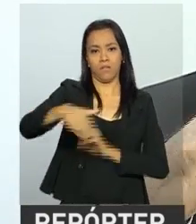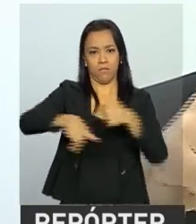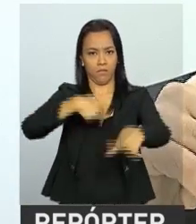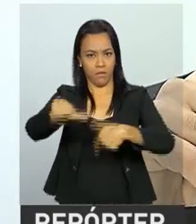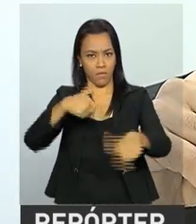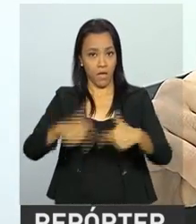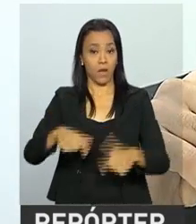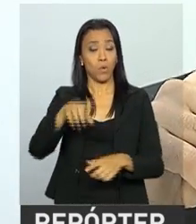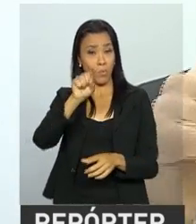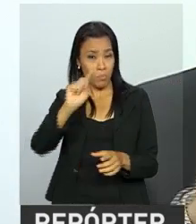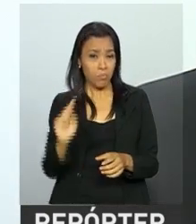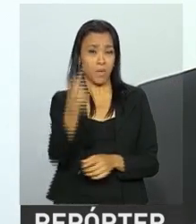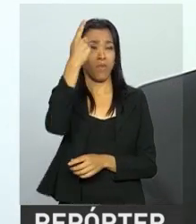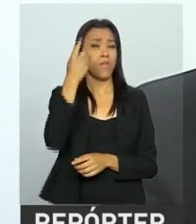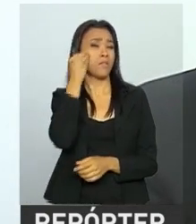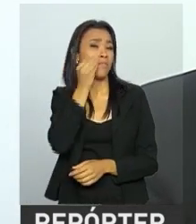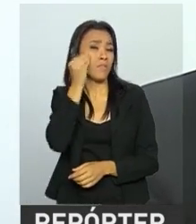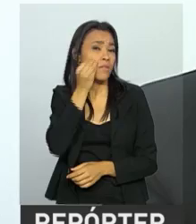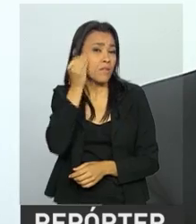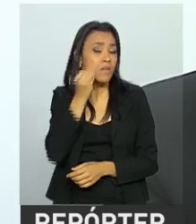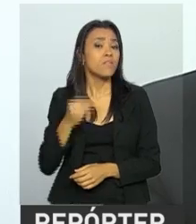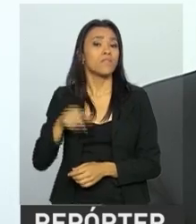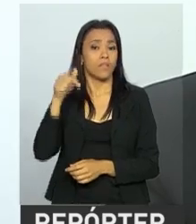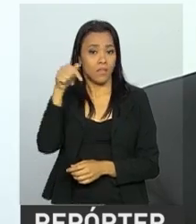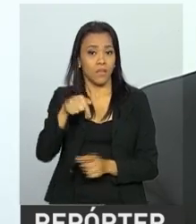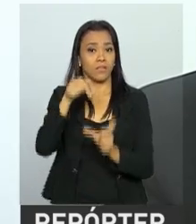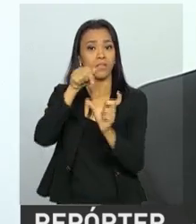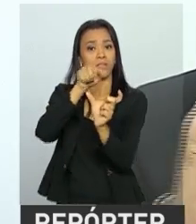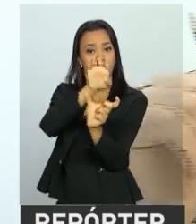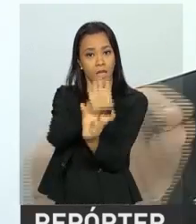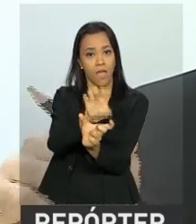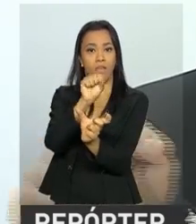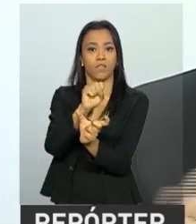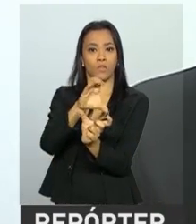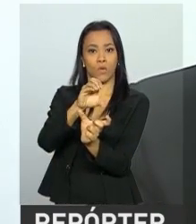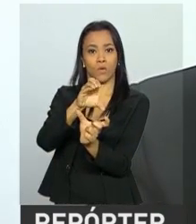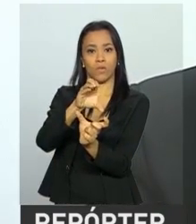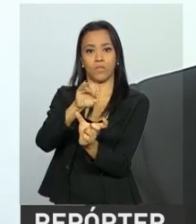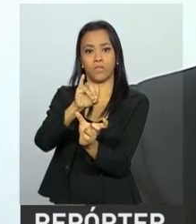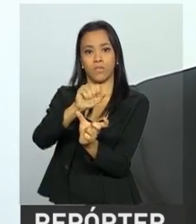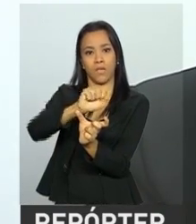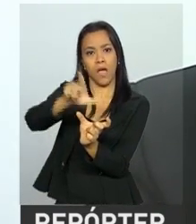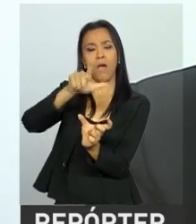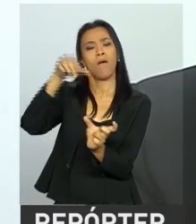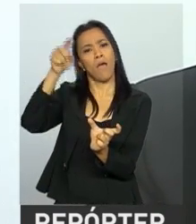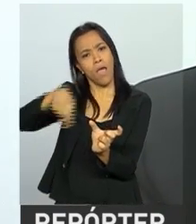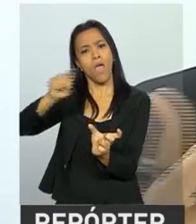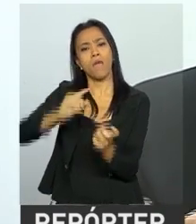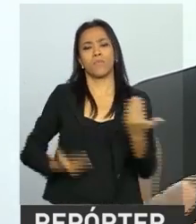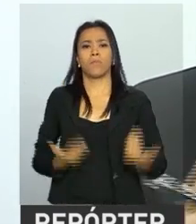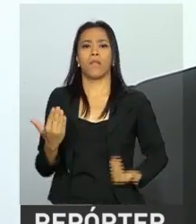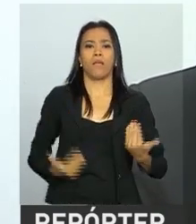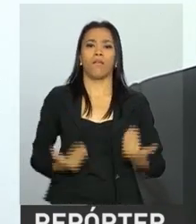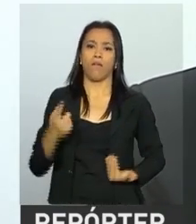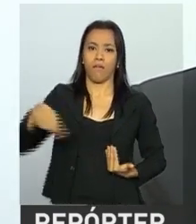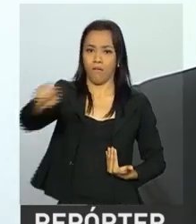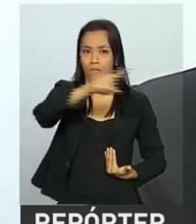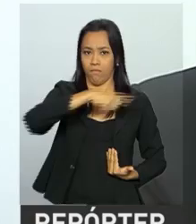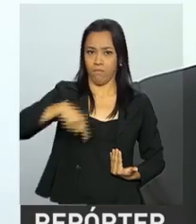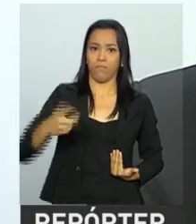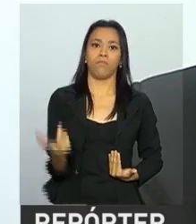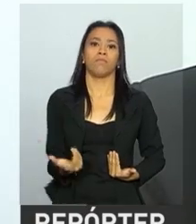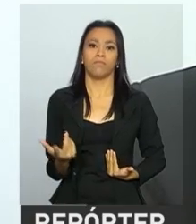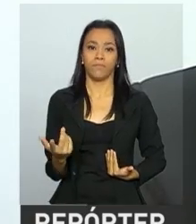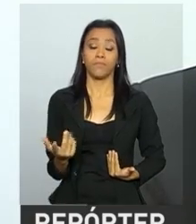E-Social que foi implantado foi especificamente o módulo para o empregado doméstico, no caso, o empregador